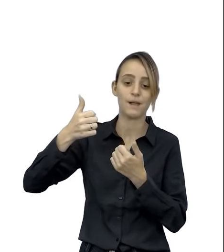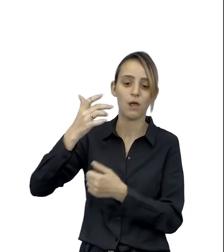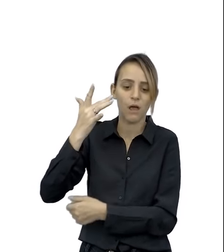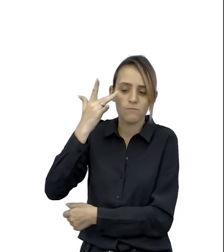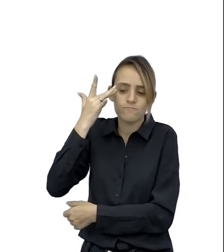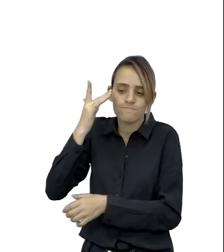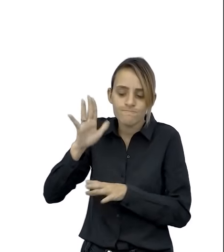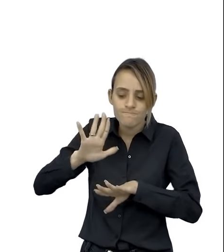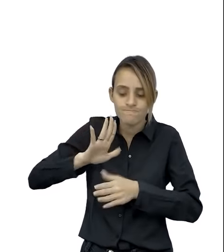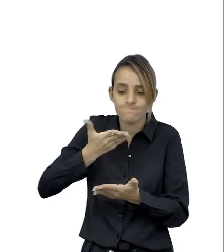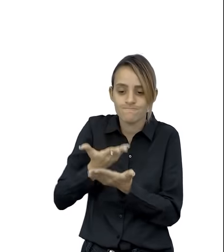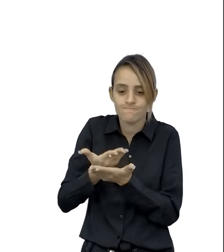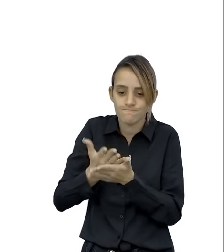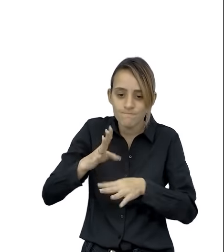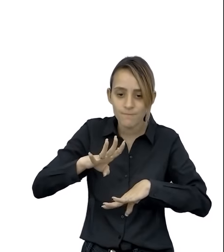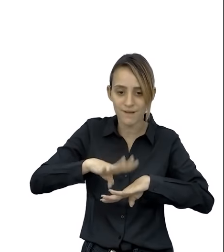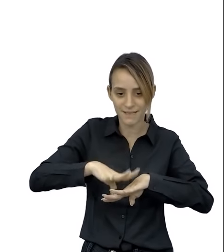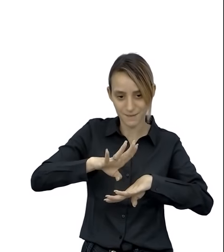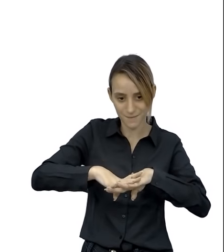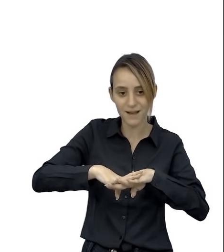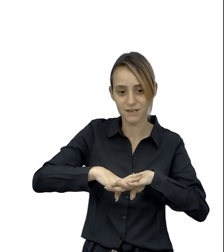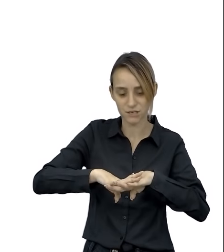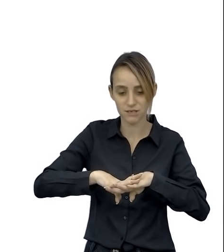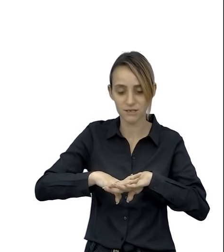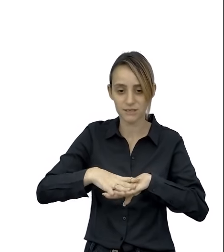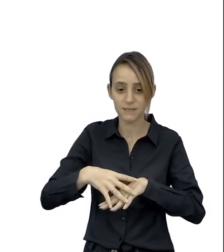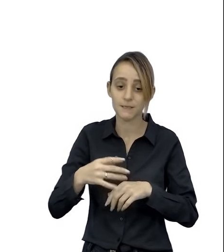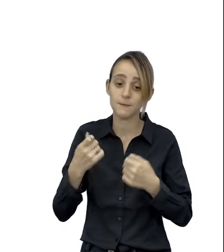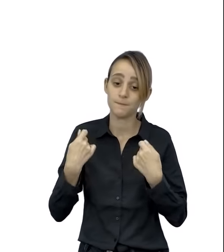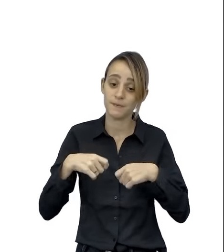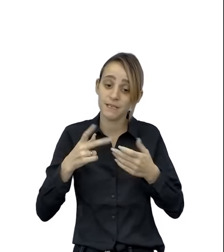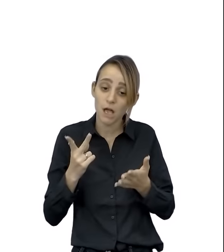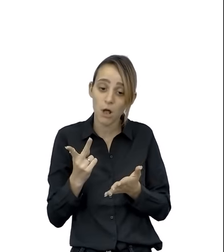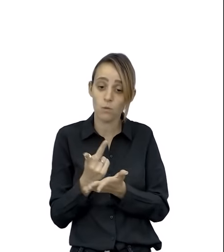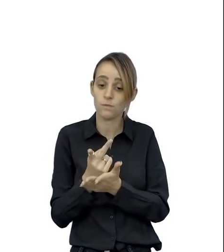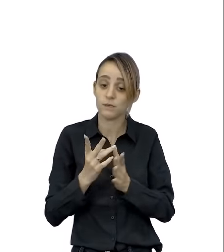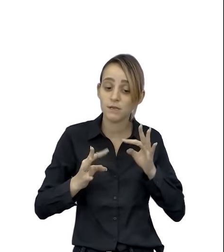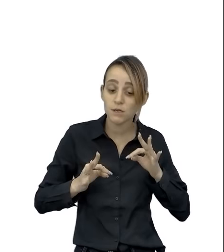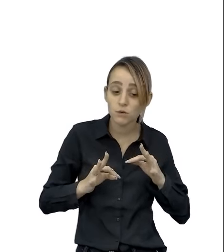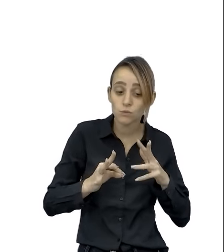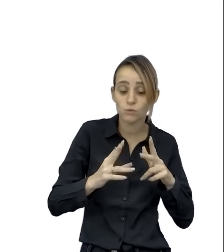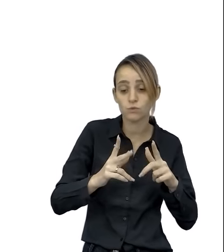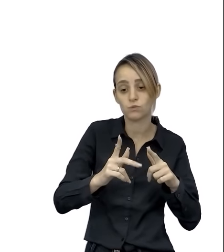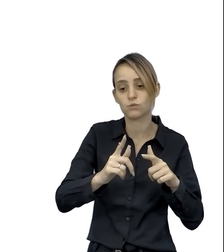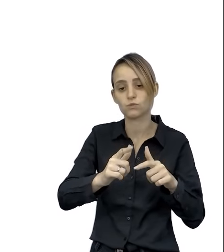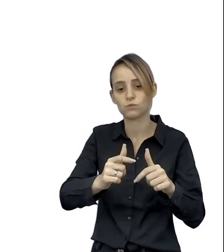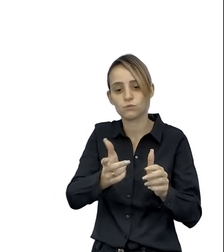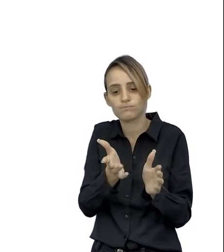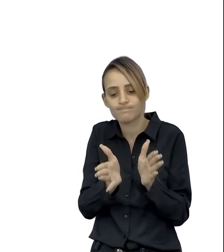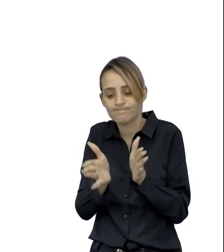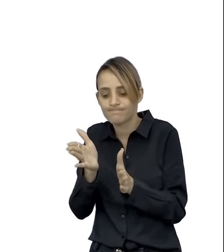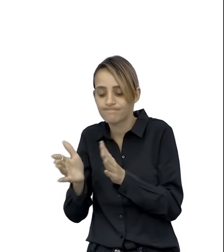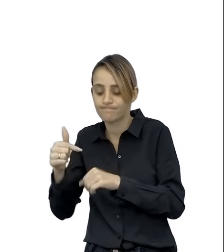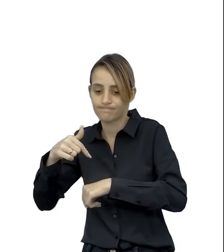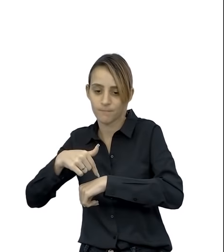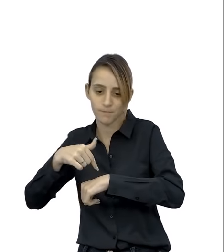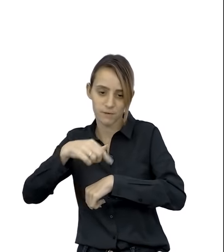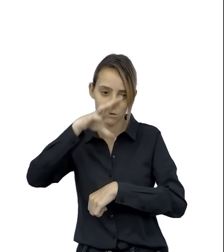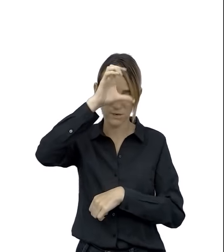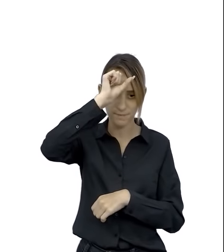de matemática. Eles precisam, então, acontecer em todas as situações de aprendizagem.